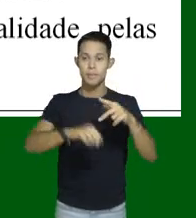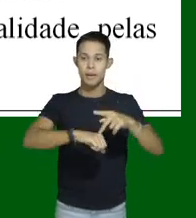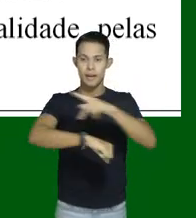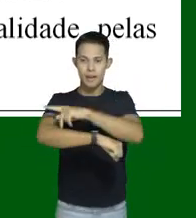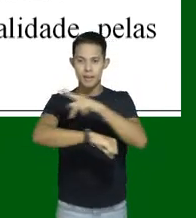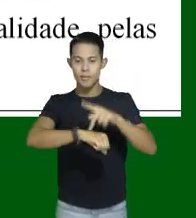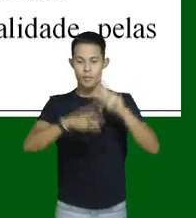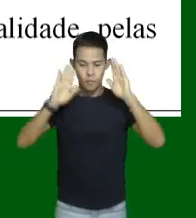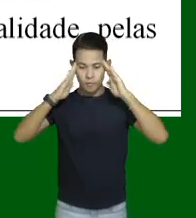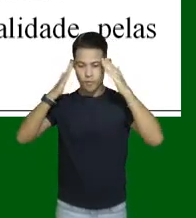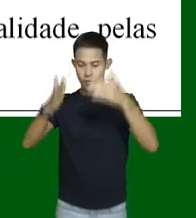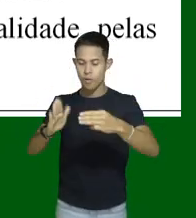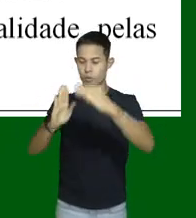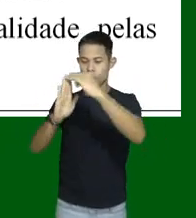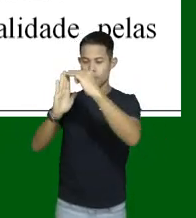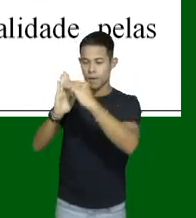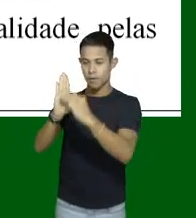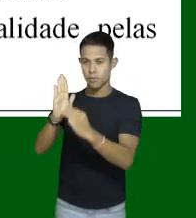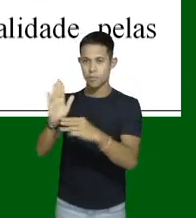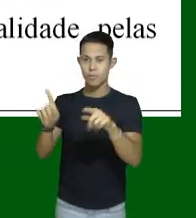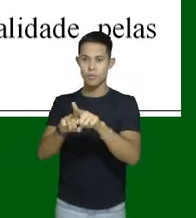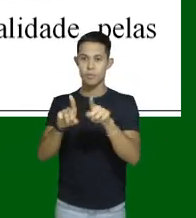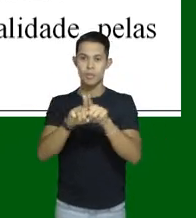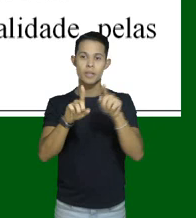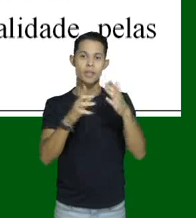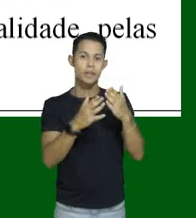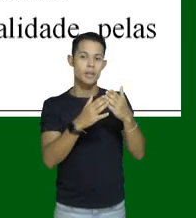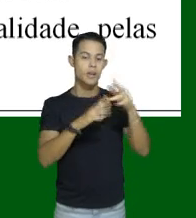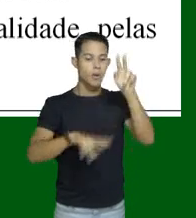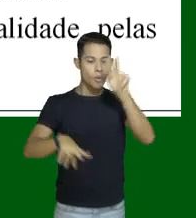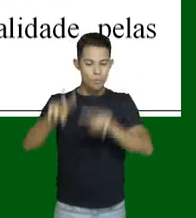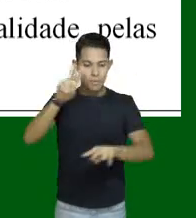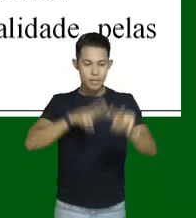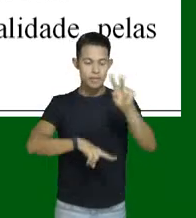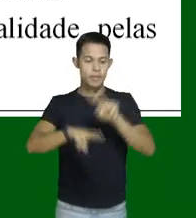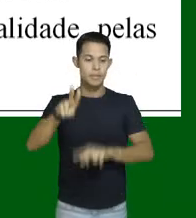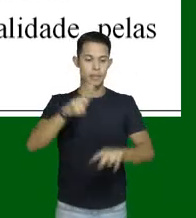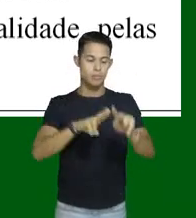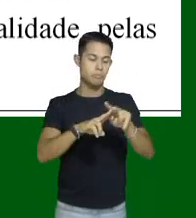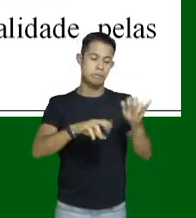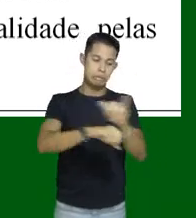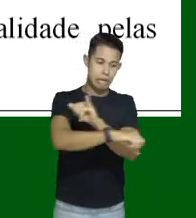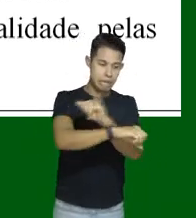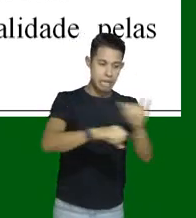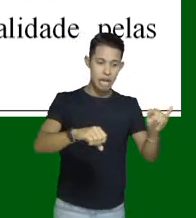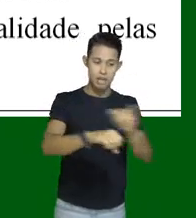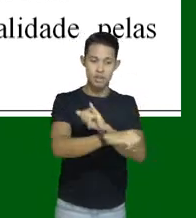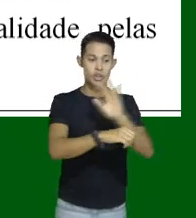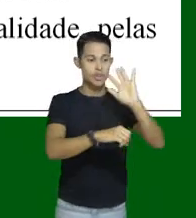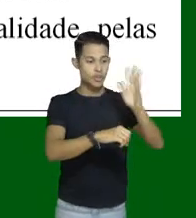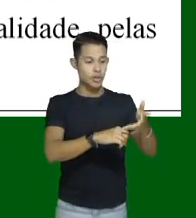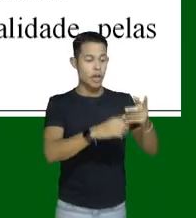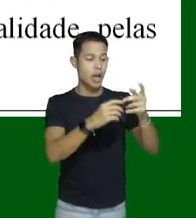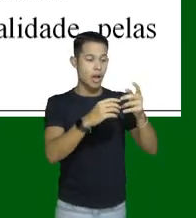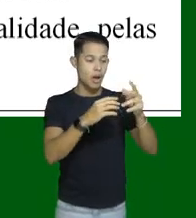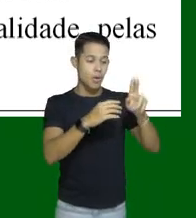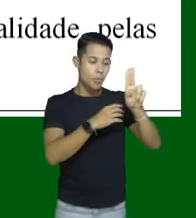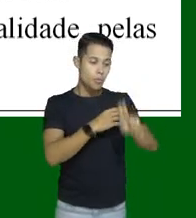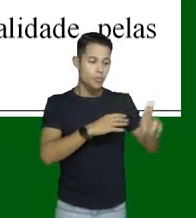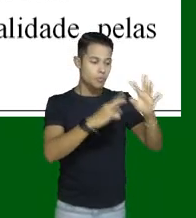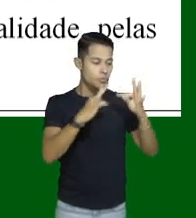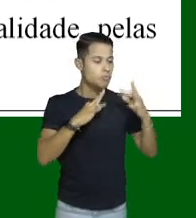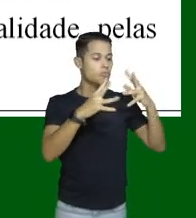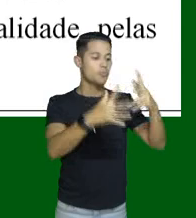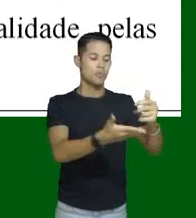metodologias e observação, para que os encaminhamentos se deem após esgotada todas as estratégias e recursos que garantam o direito de aprendizagem na escola. Então, não é